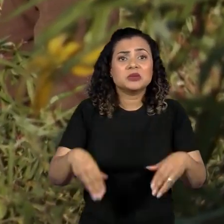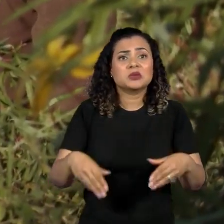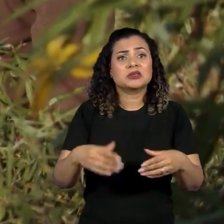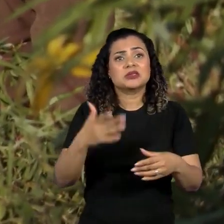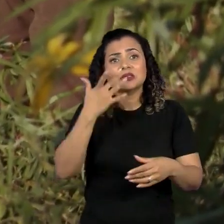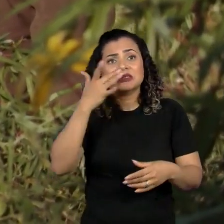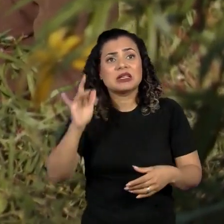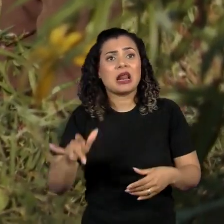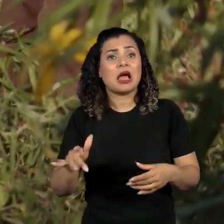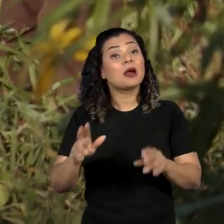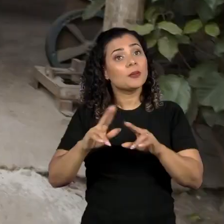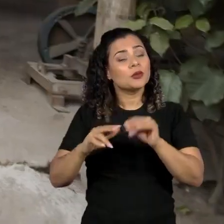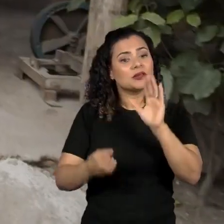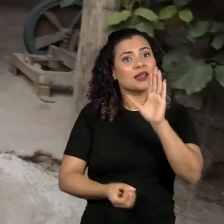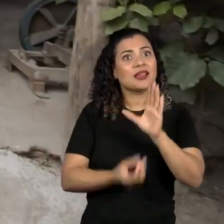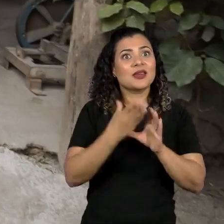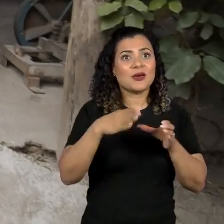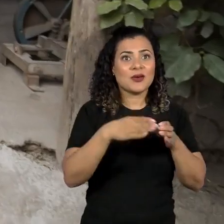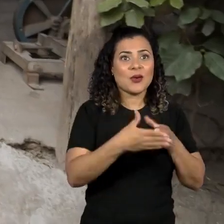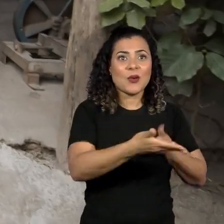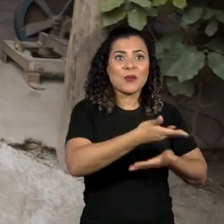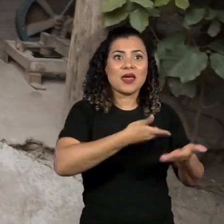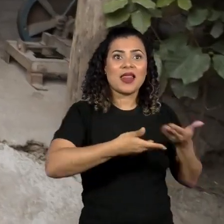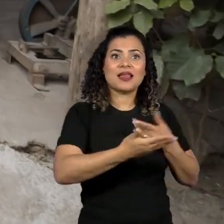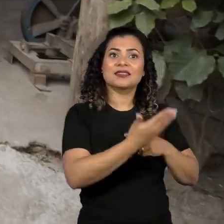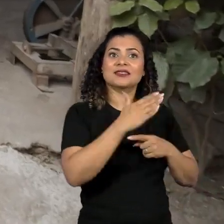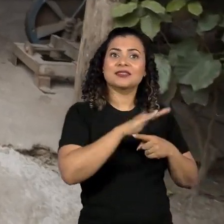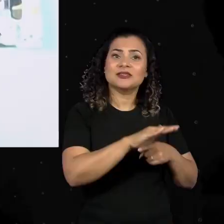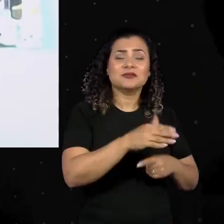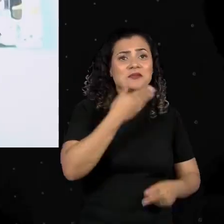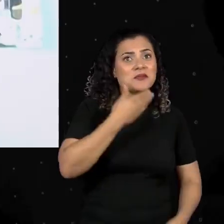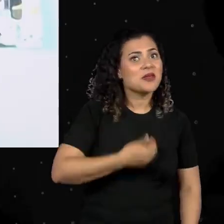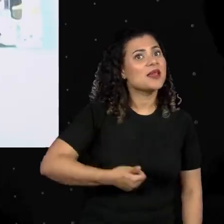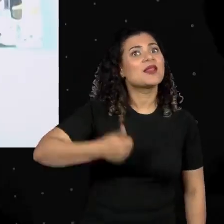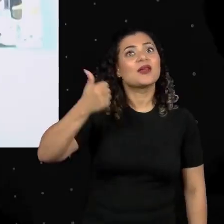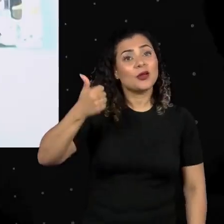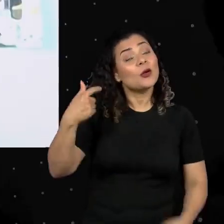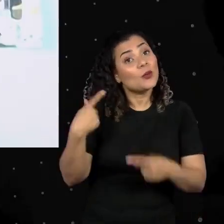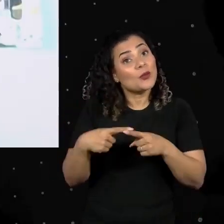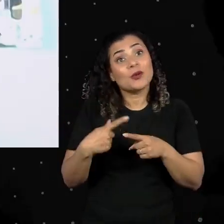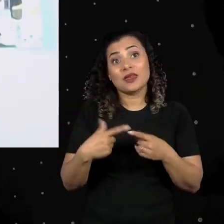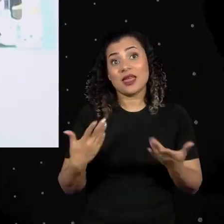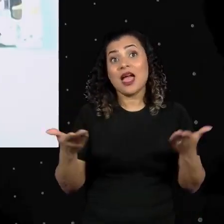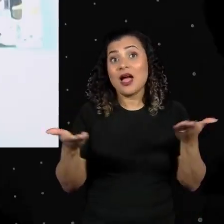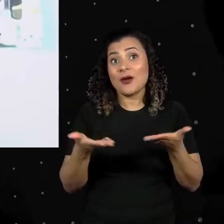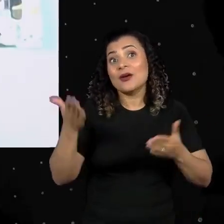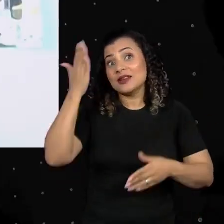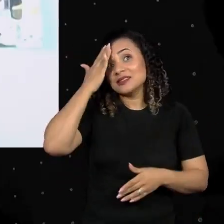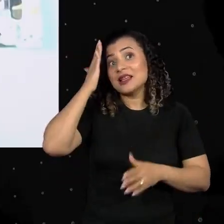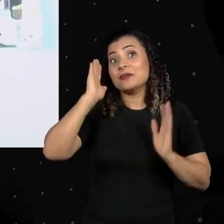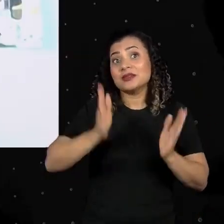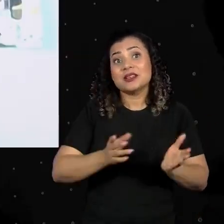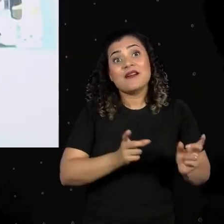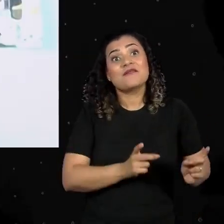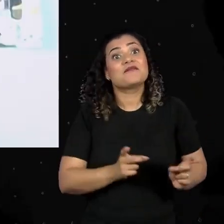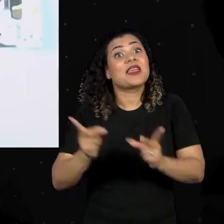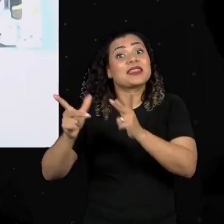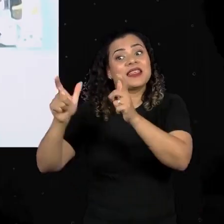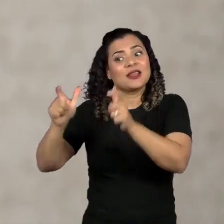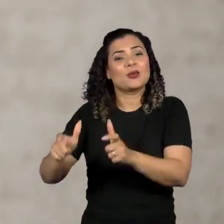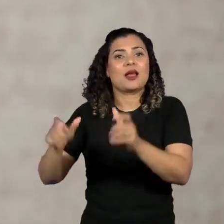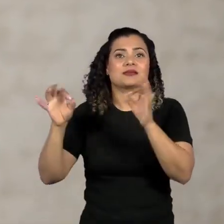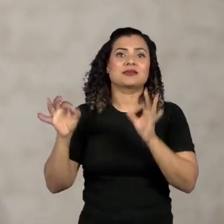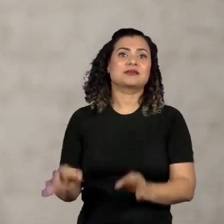foi criada a cooperativa, aí melhorou bastante a nossa vida, porque daí a gente já sabe que tem para onde vender também,